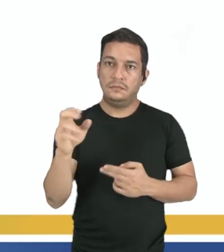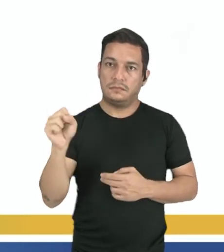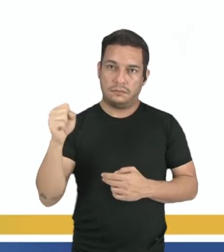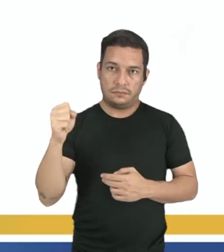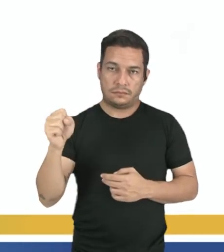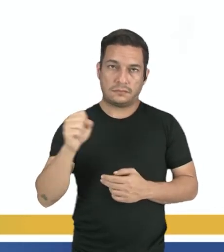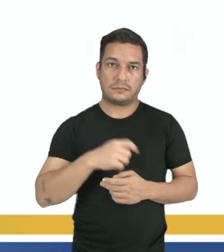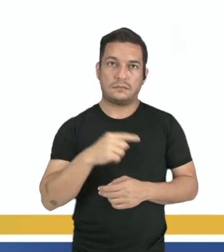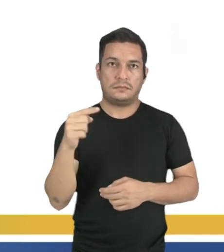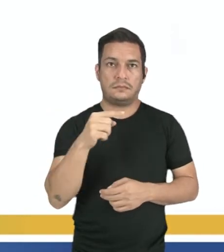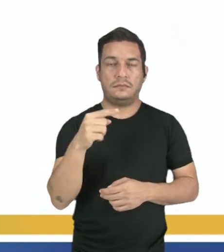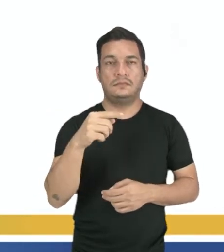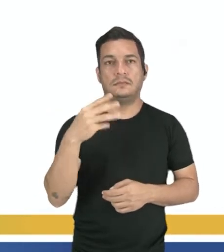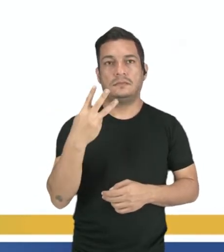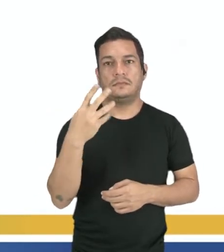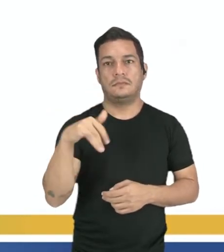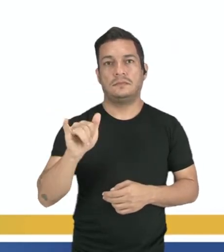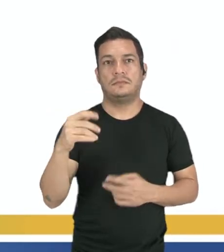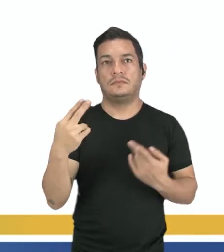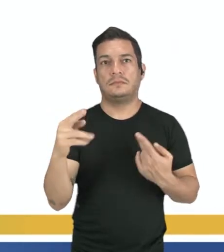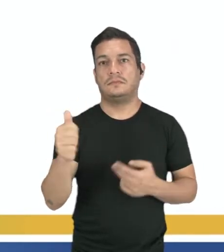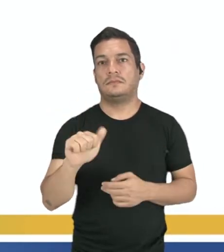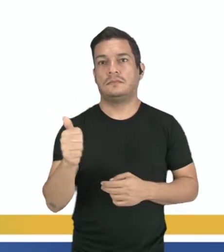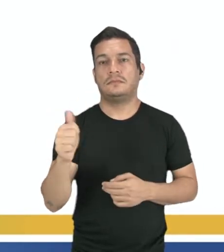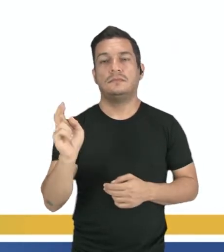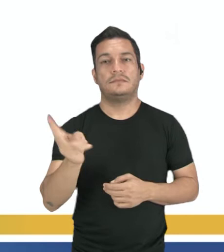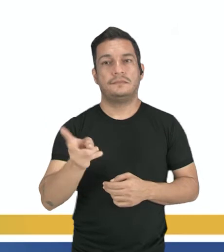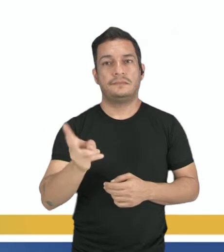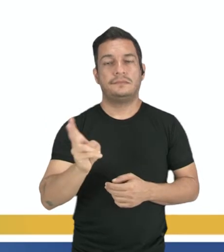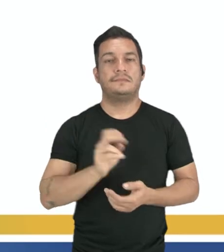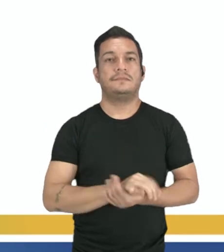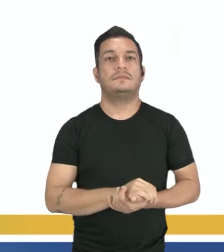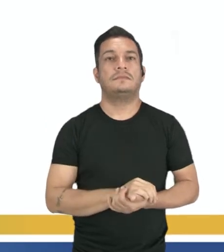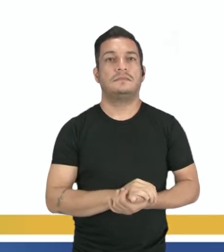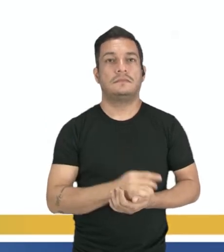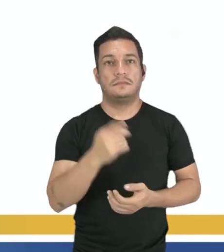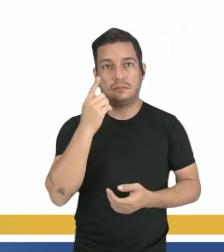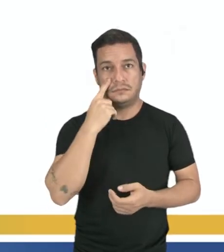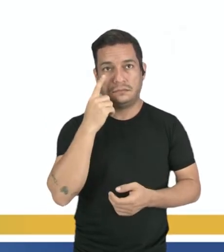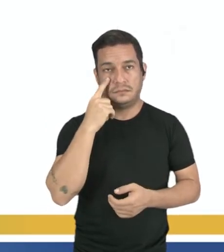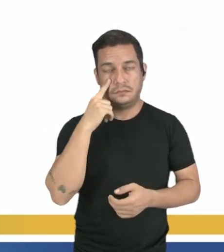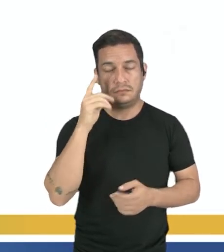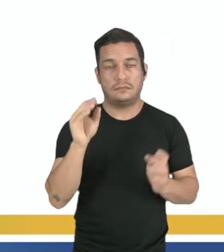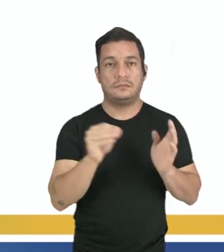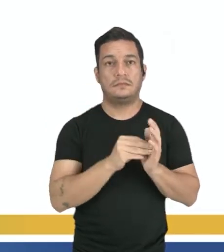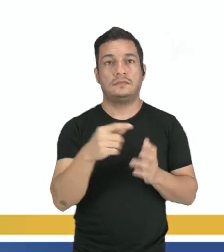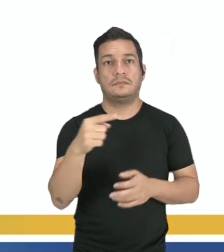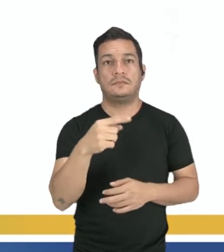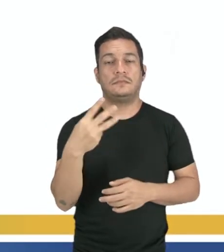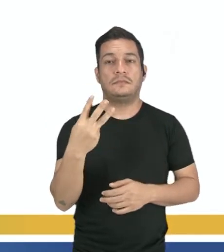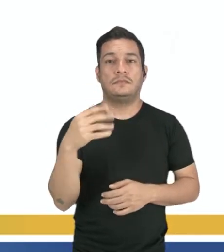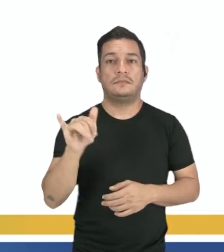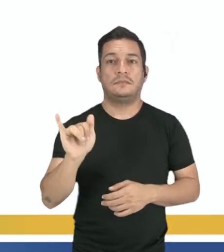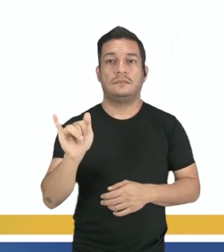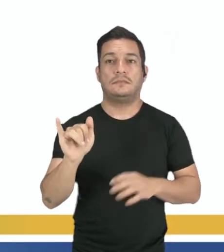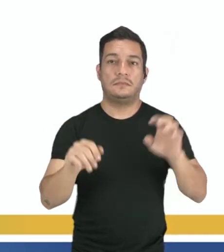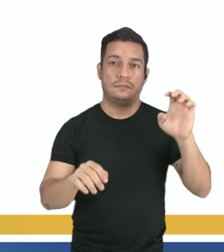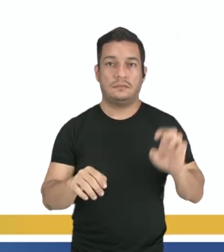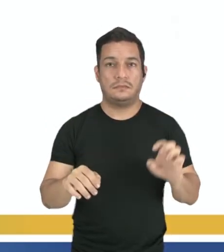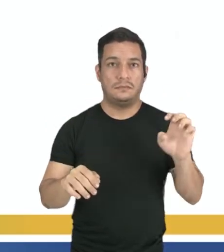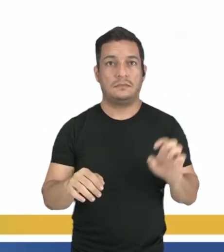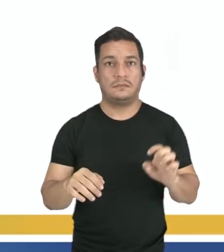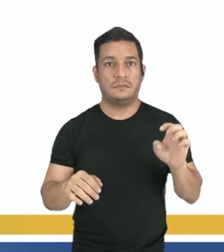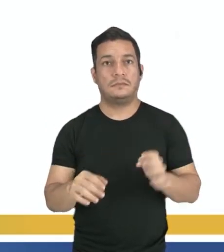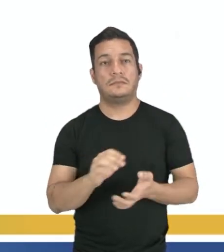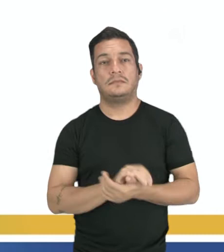8, menos 3y igual a 11, nós manteremos. Então, observe que deixaremos aí o menos 3y do lado esquerdo, né, da